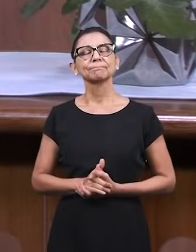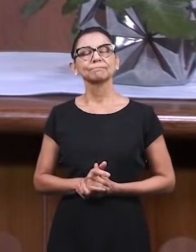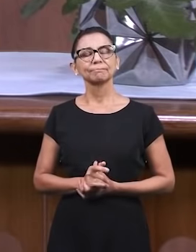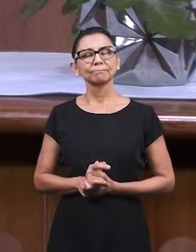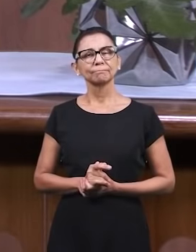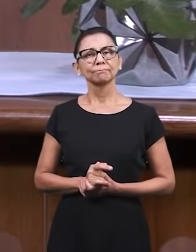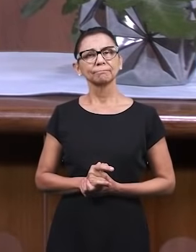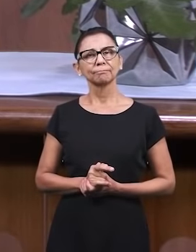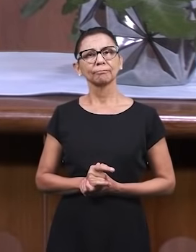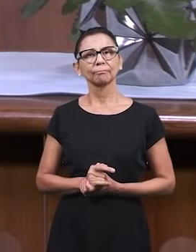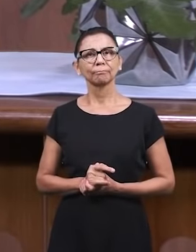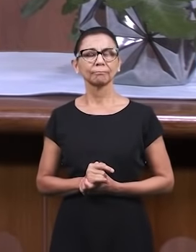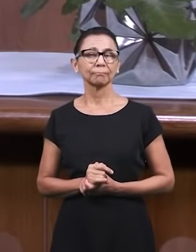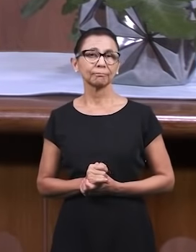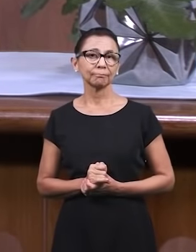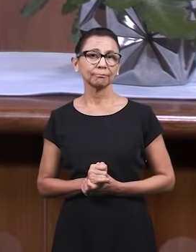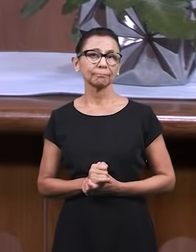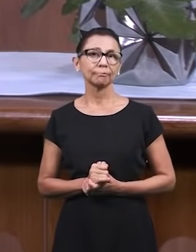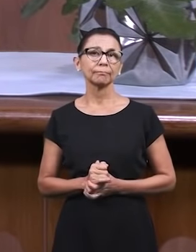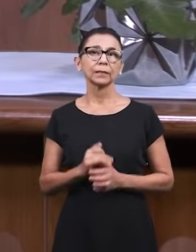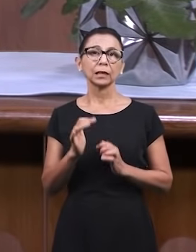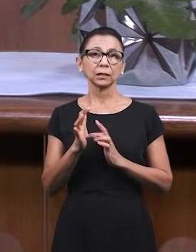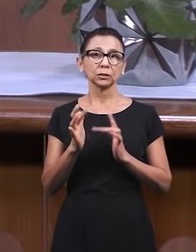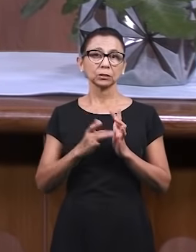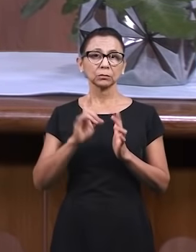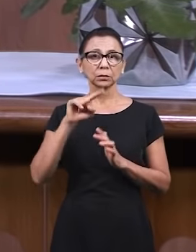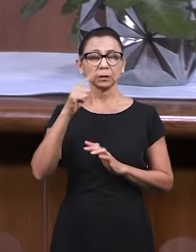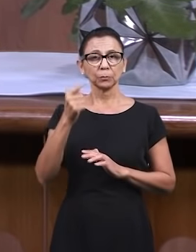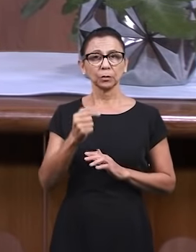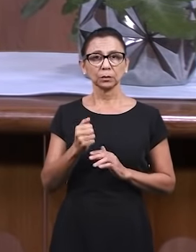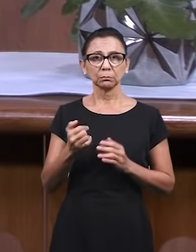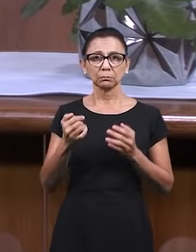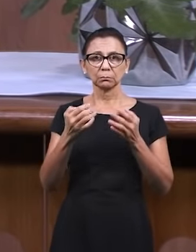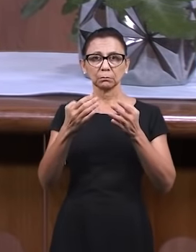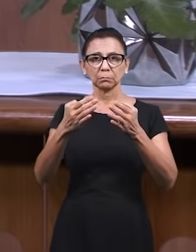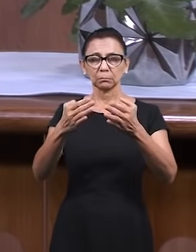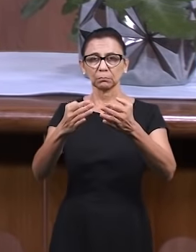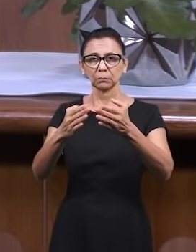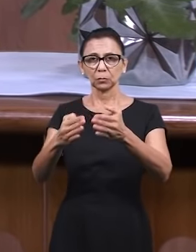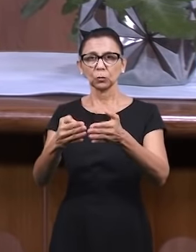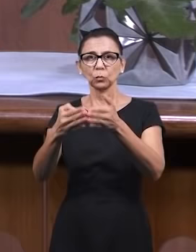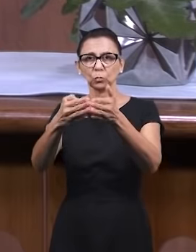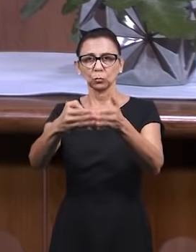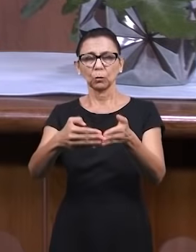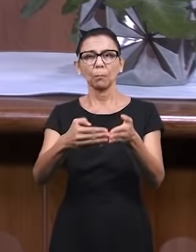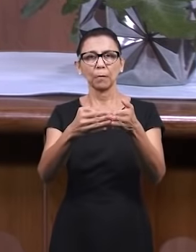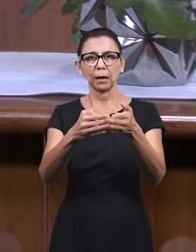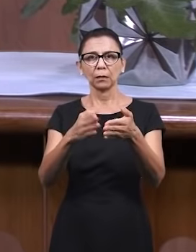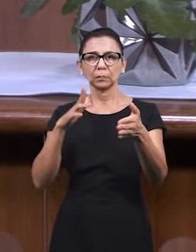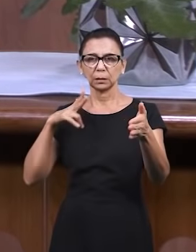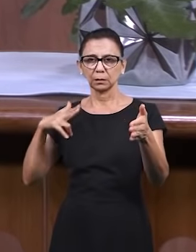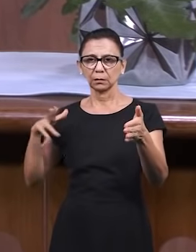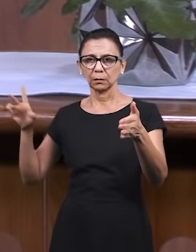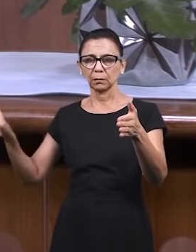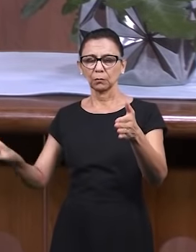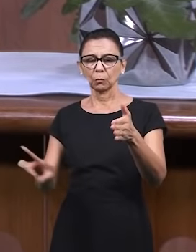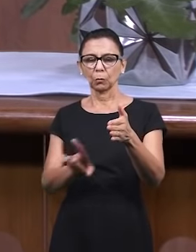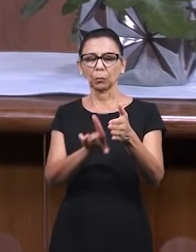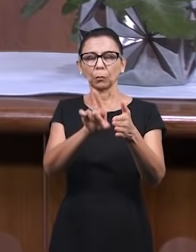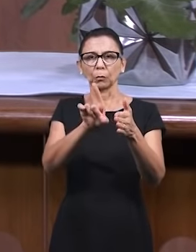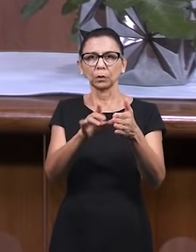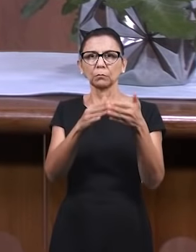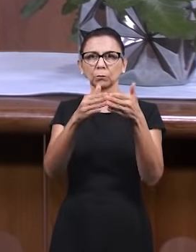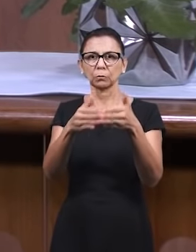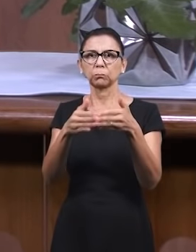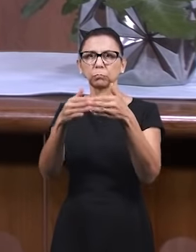E depois o Senhor Jesus, ele pega um barco e ele vai para outra banda ali do Mar da Galileia.